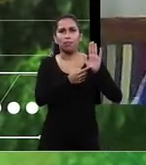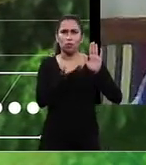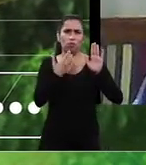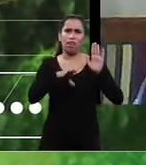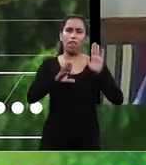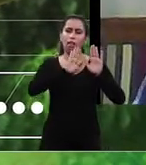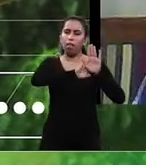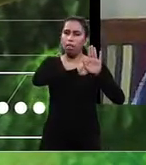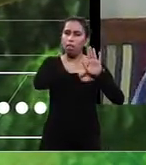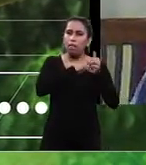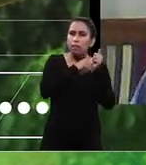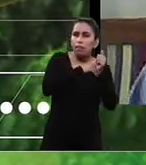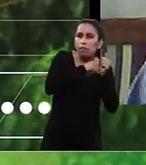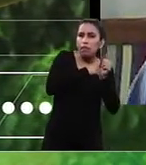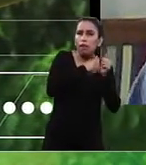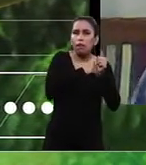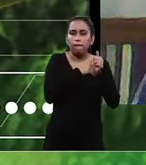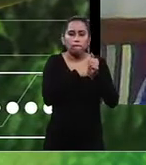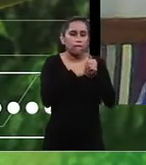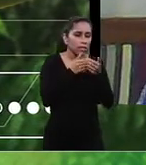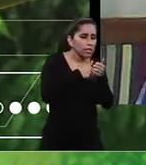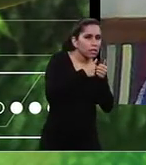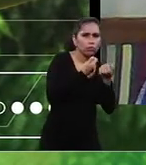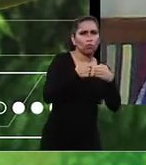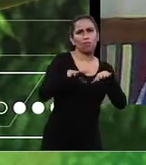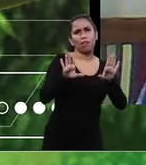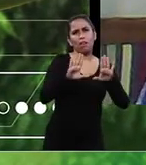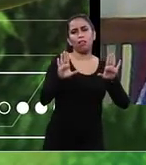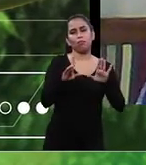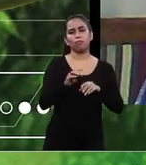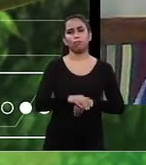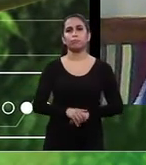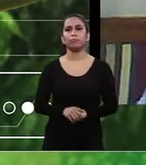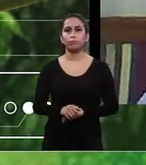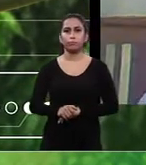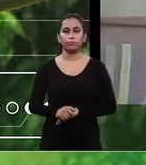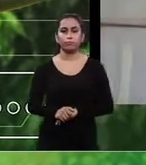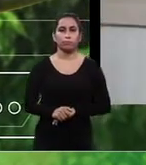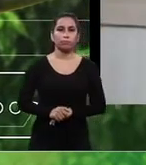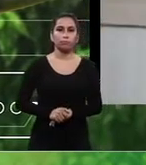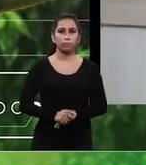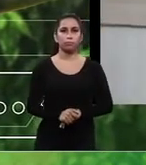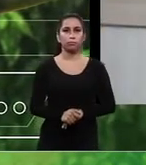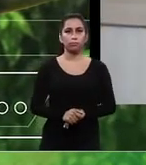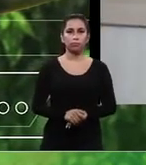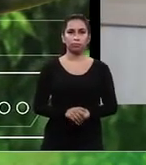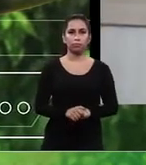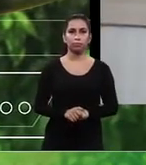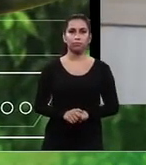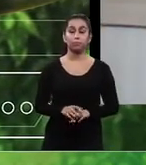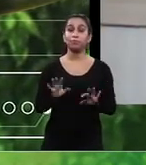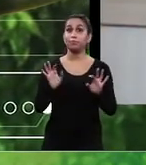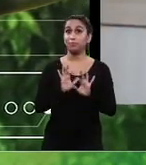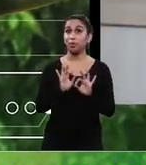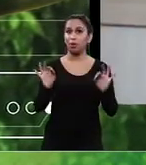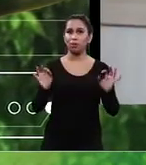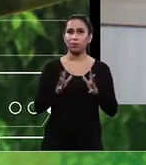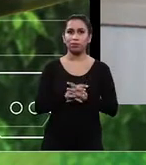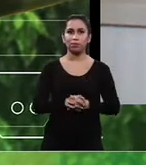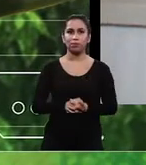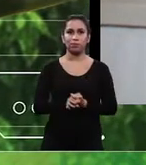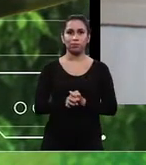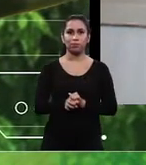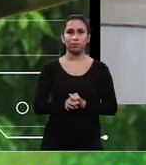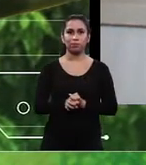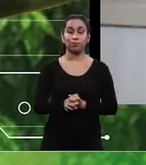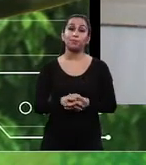nada daquilo que é a sustentabilidade do setor no Brasil. Muito bem, muito obrigado.